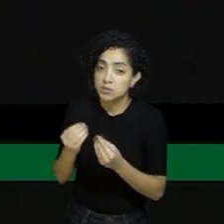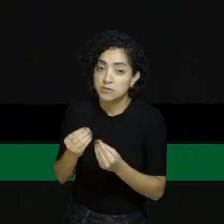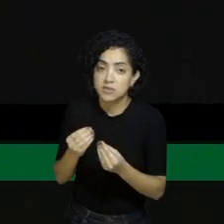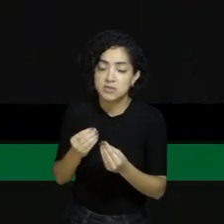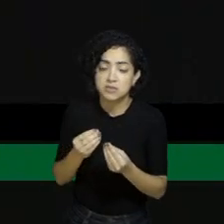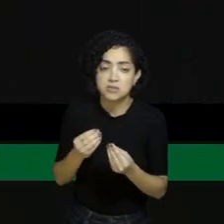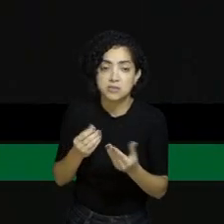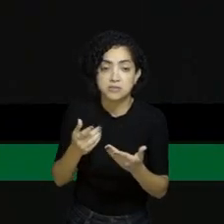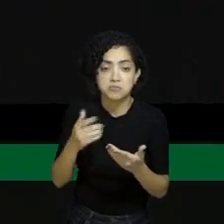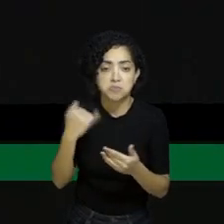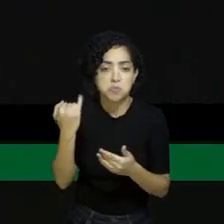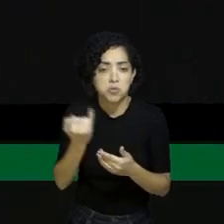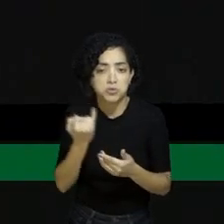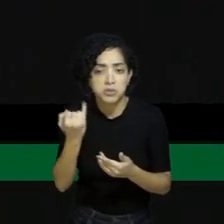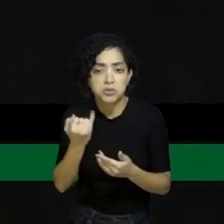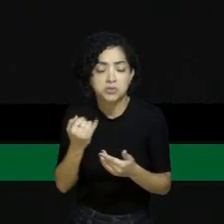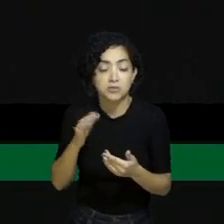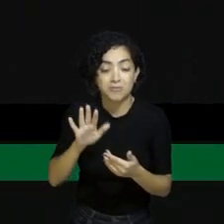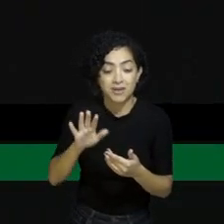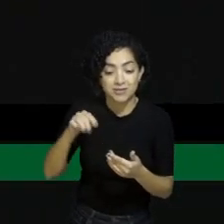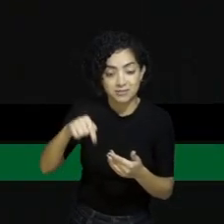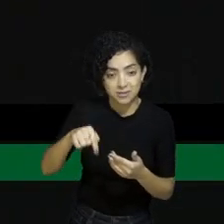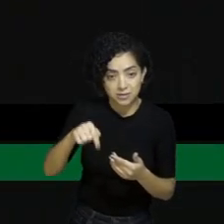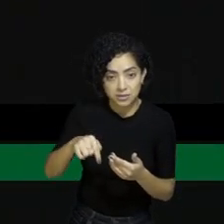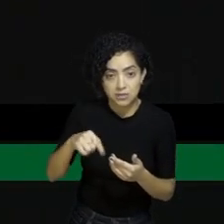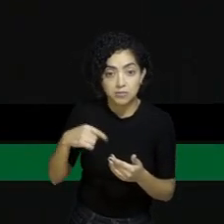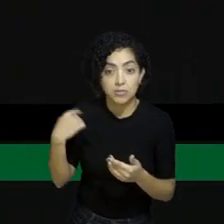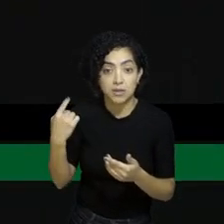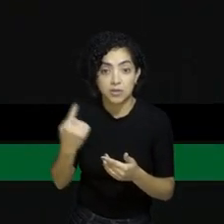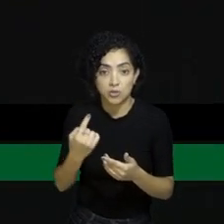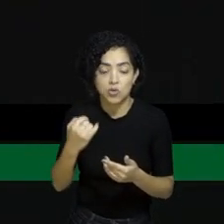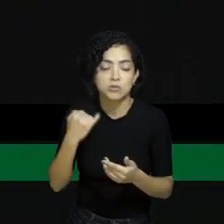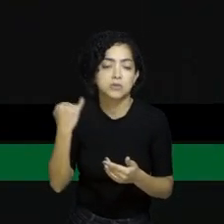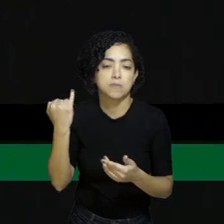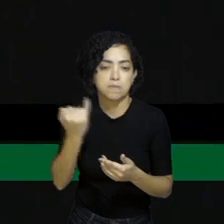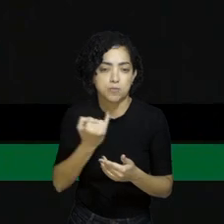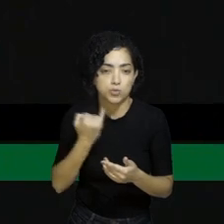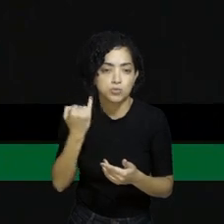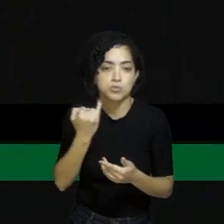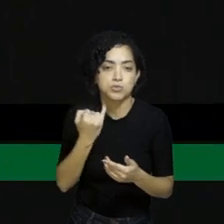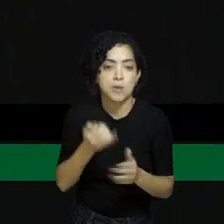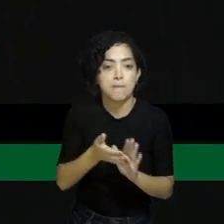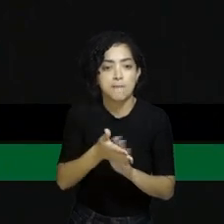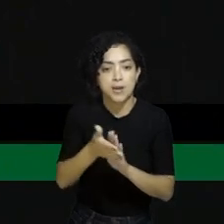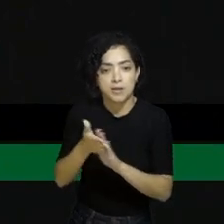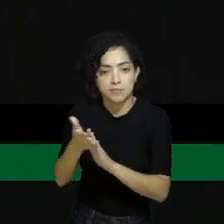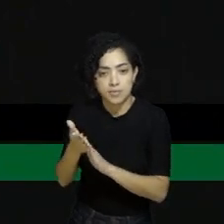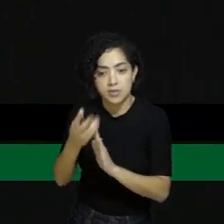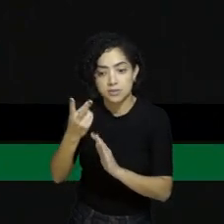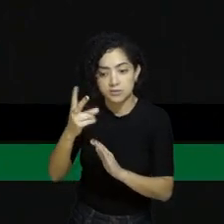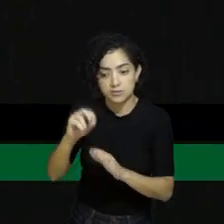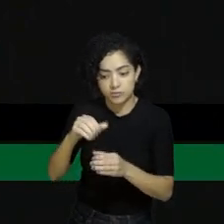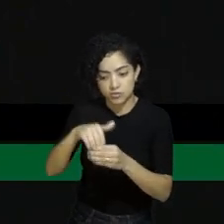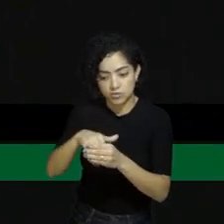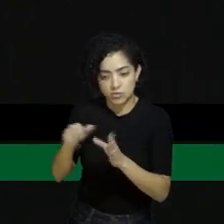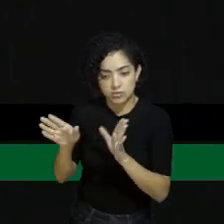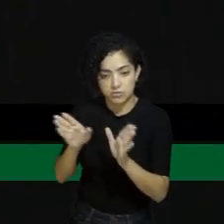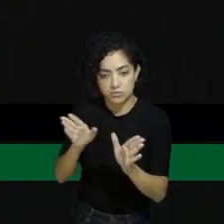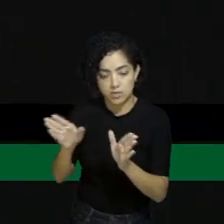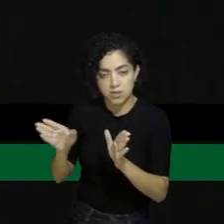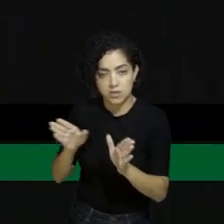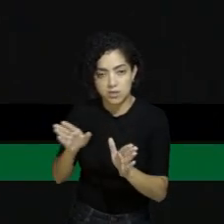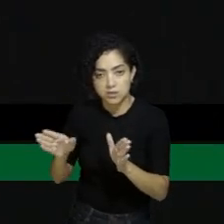importância, mas para nós tem muita importância. Então, quero parabenizar essa 20ª legislatura